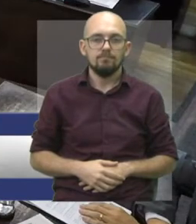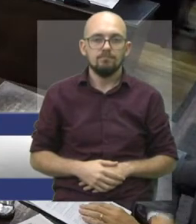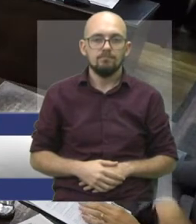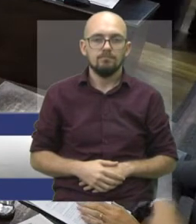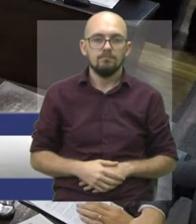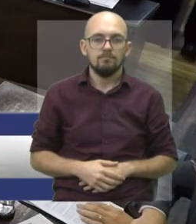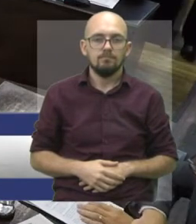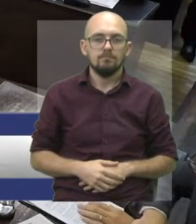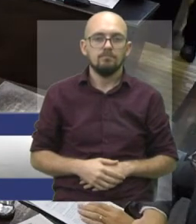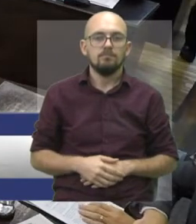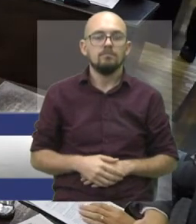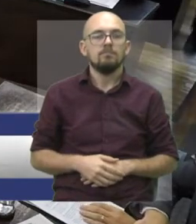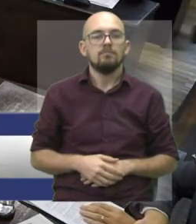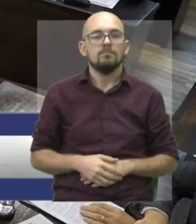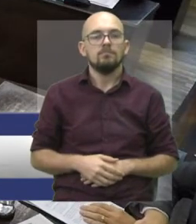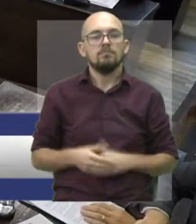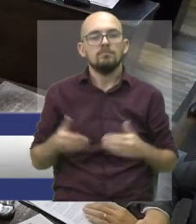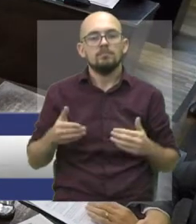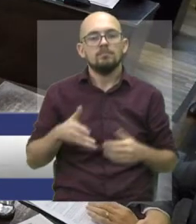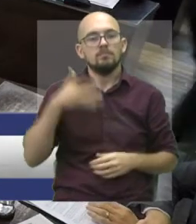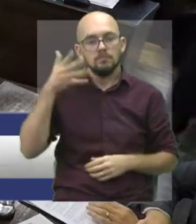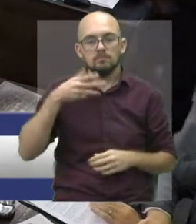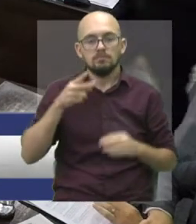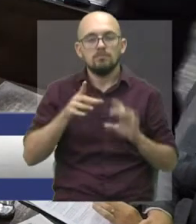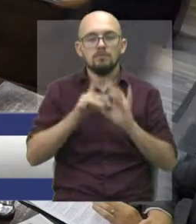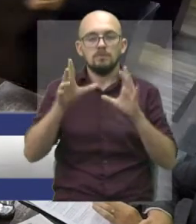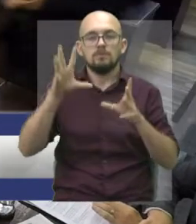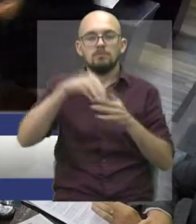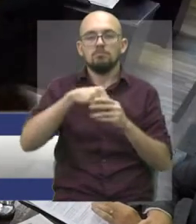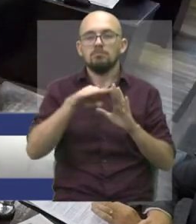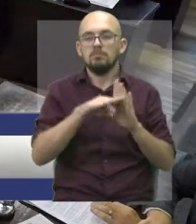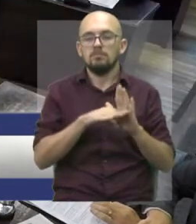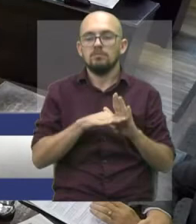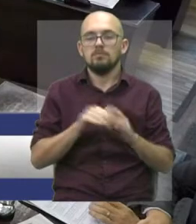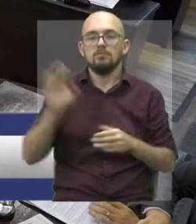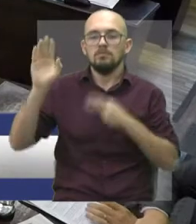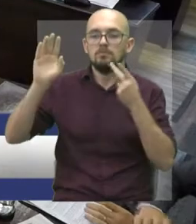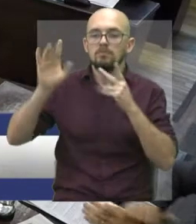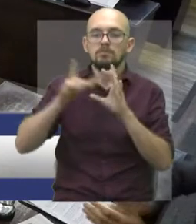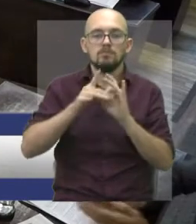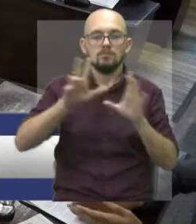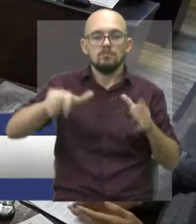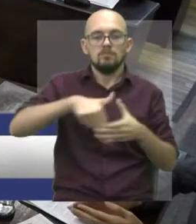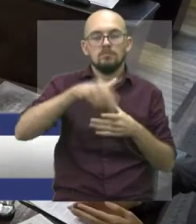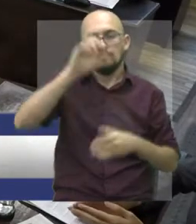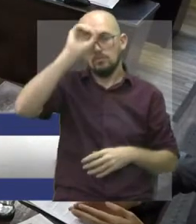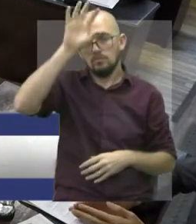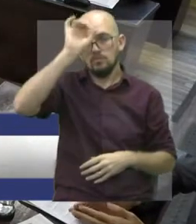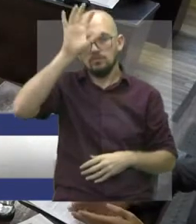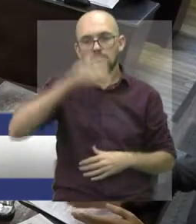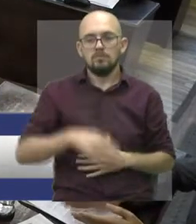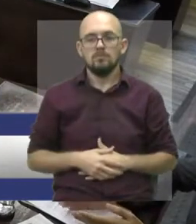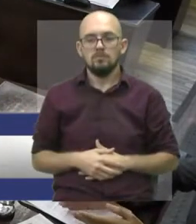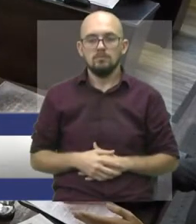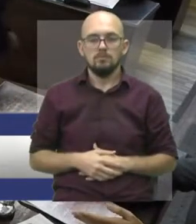A palavra continua dentro do expediente. Com a palavra. Com a palavra, vereador Moretti.